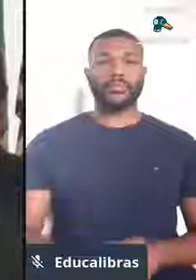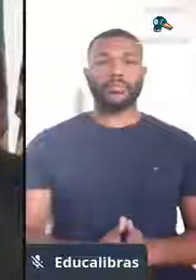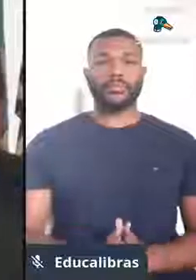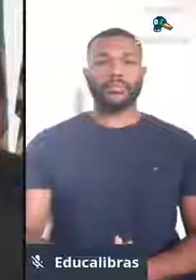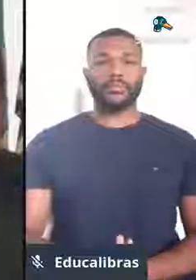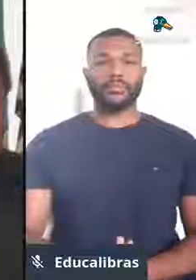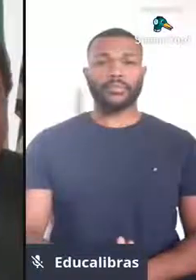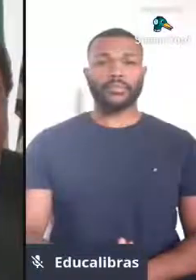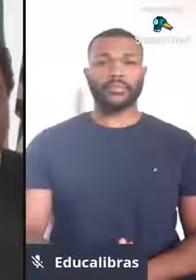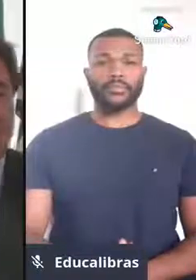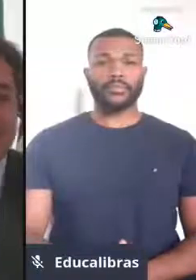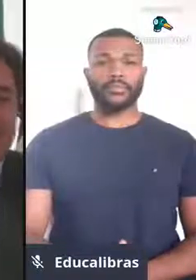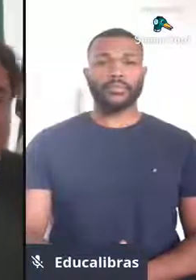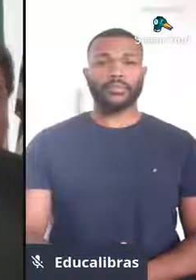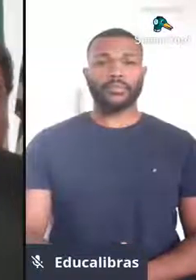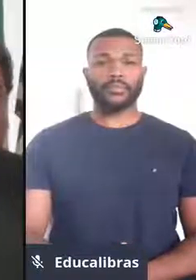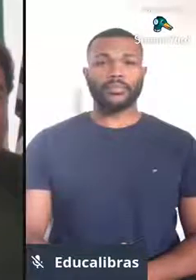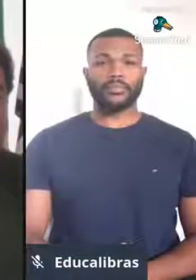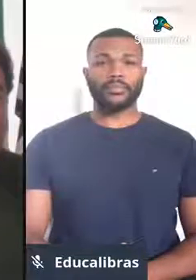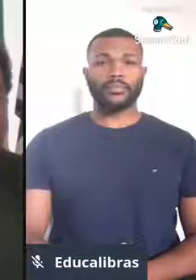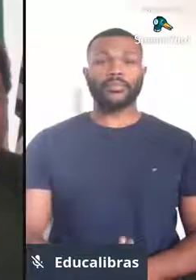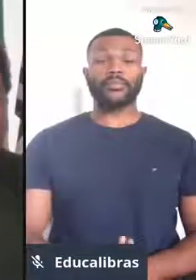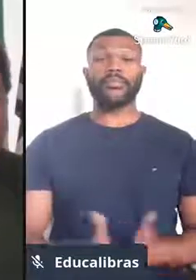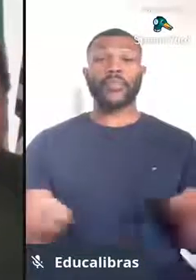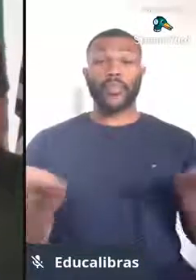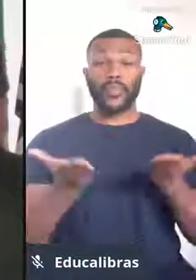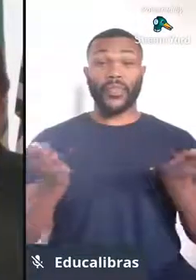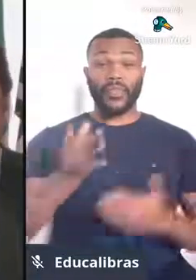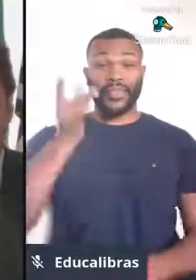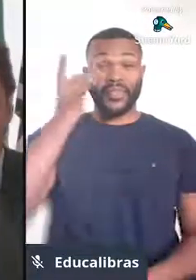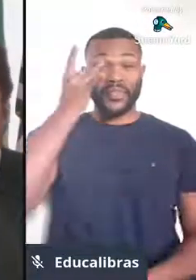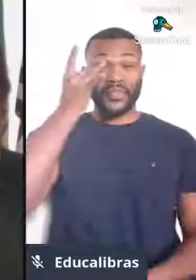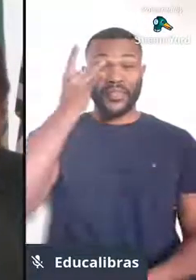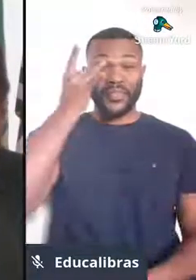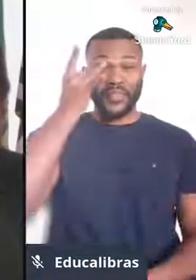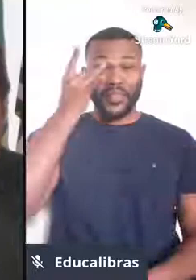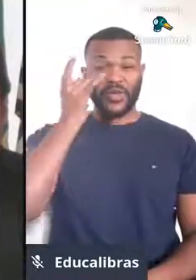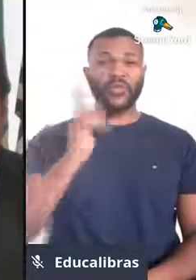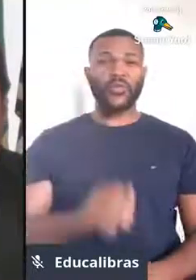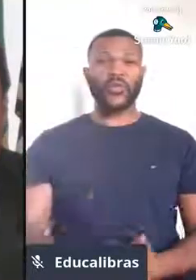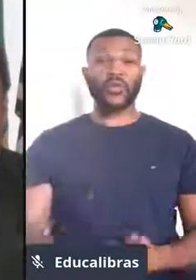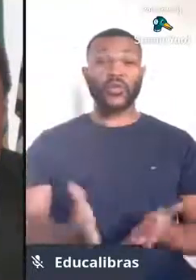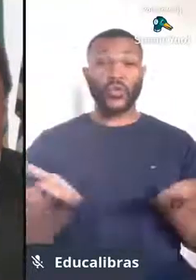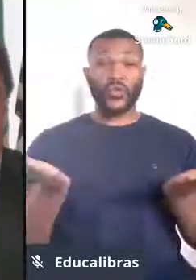tem uns outros assuntos para falar. Pronto, estamos ao vivo aqui no